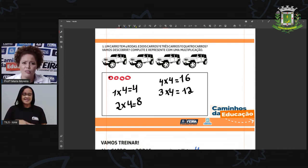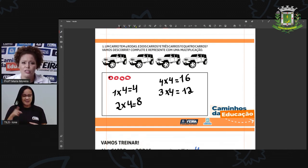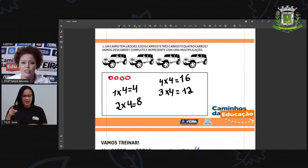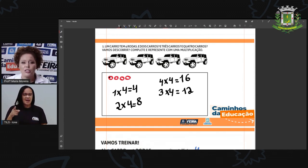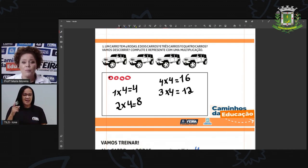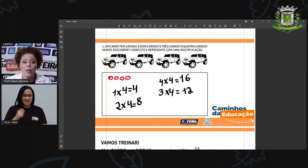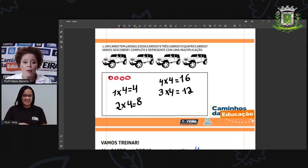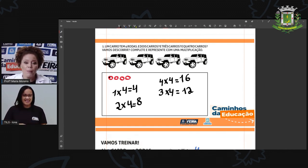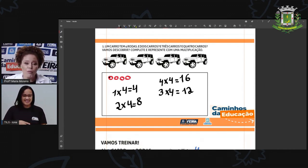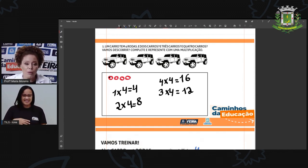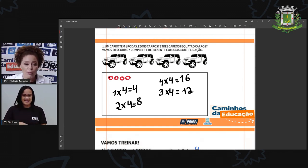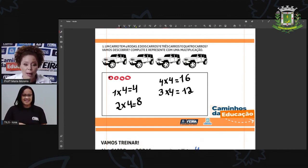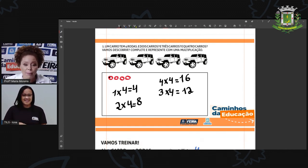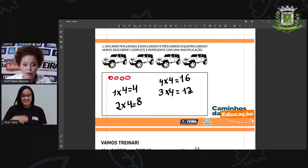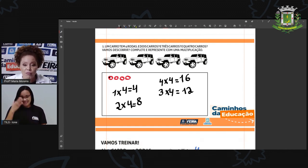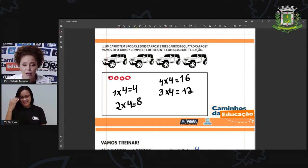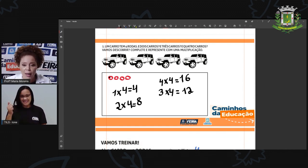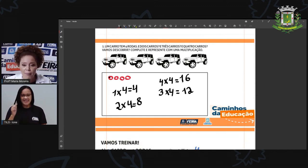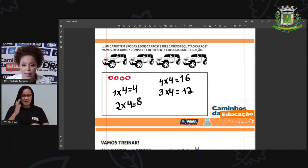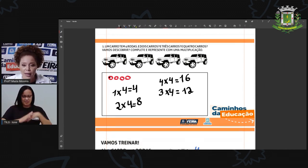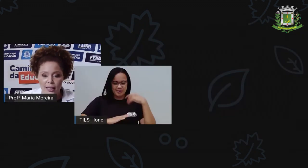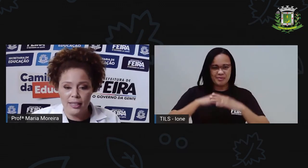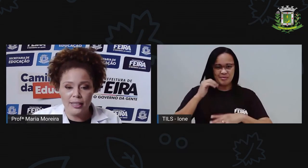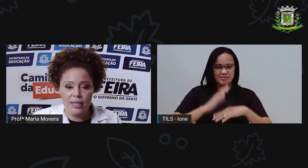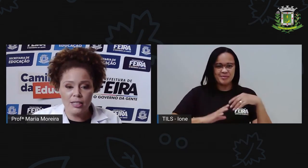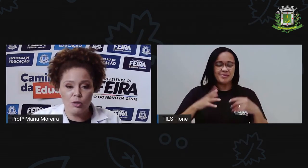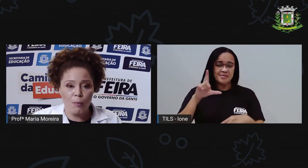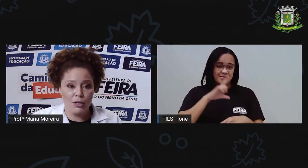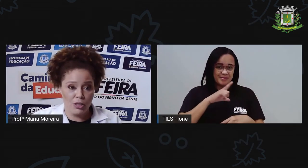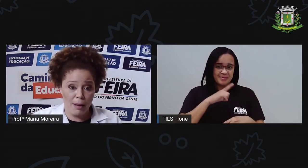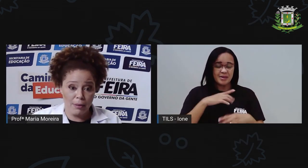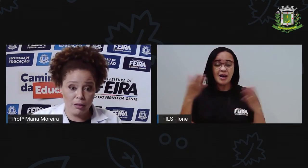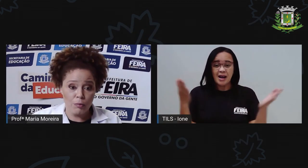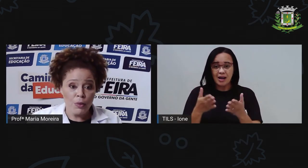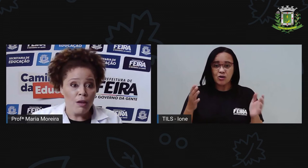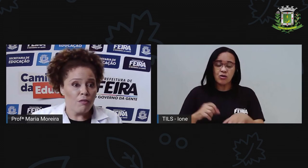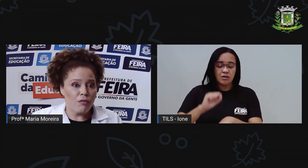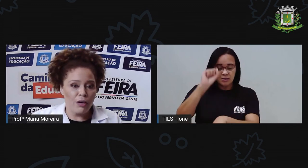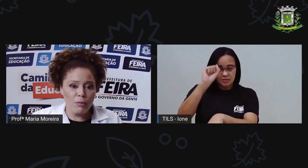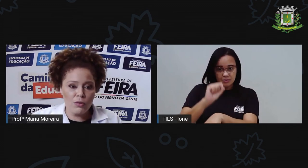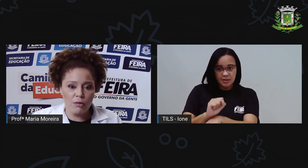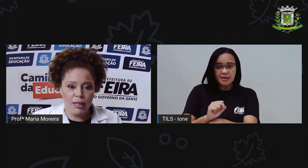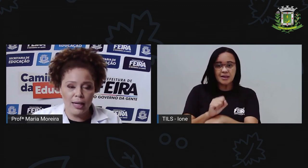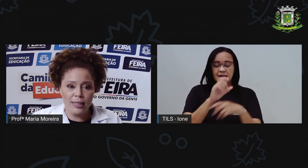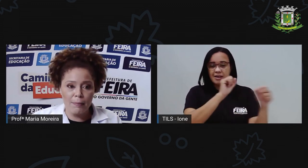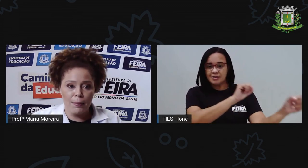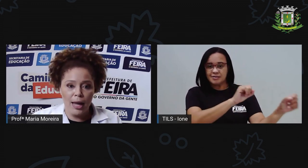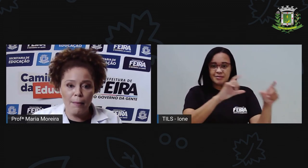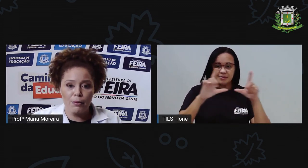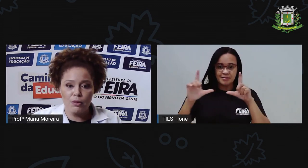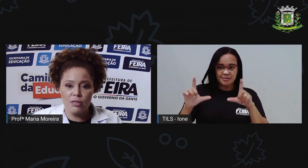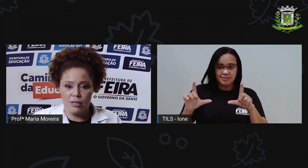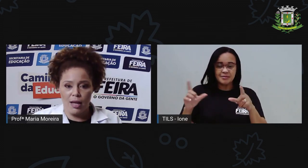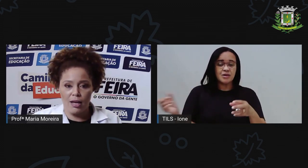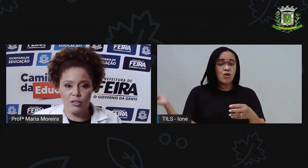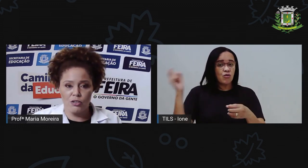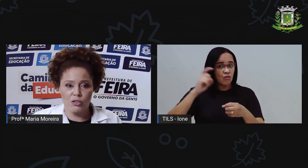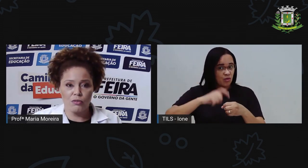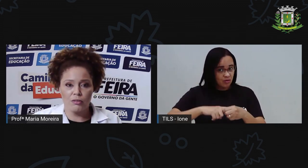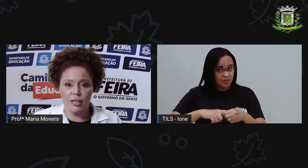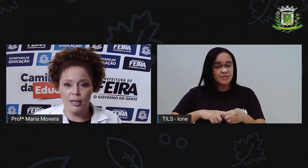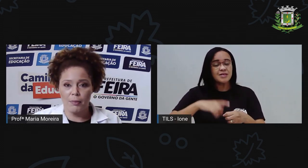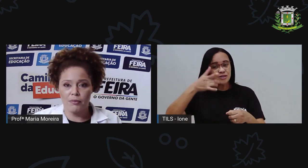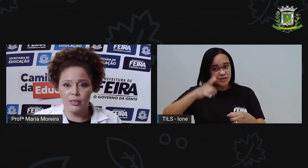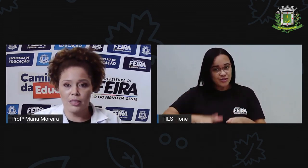melhorando, gente. Bom, vamos lá. Pró vai parar aqui, né? Esse compartilhamento. Vamos voltar, né? Lá pro nosso slide.